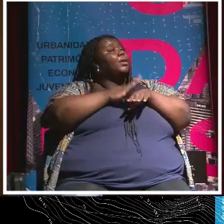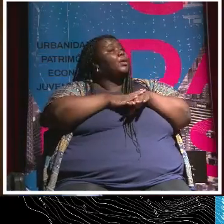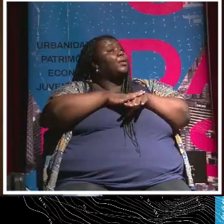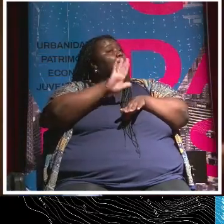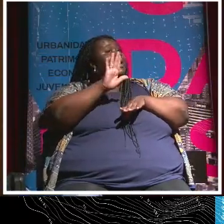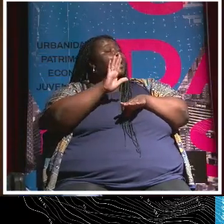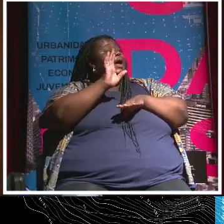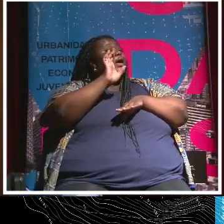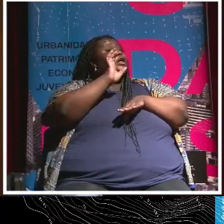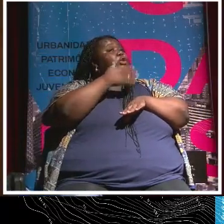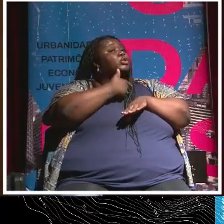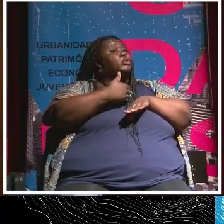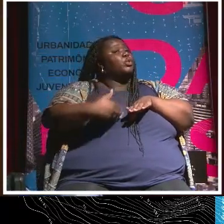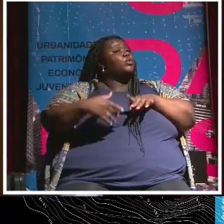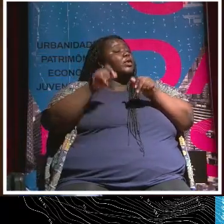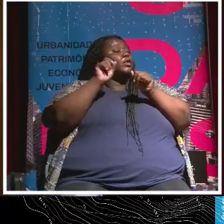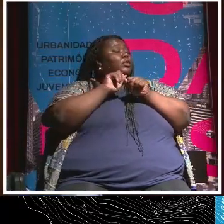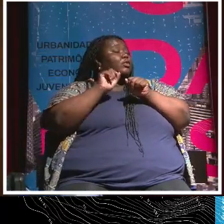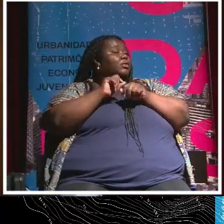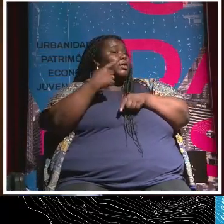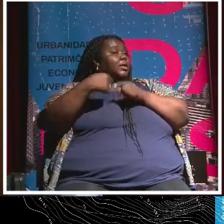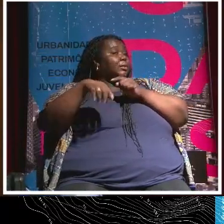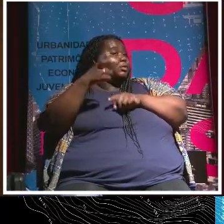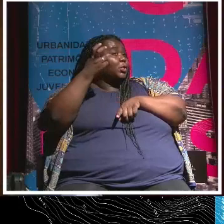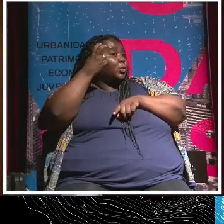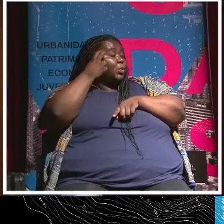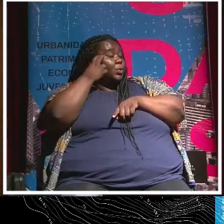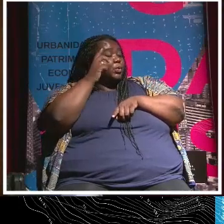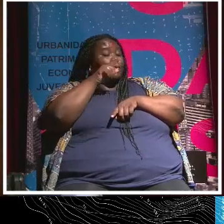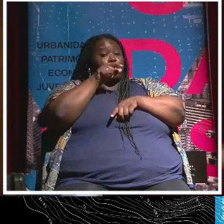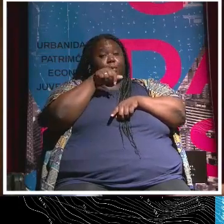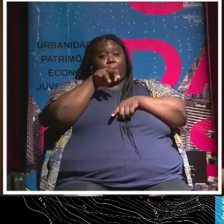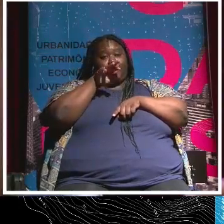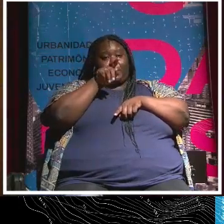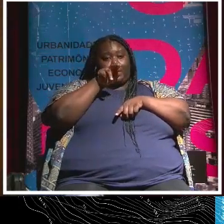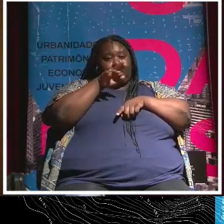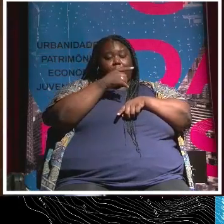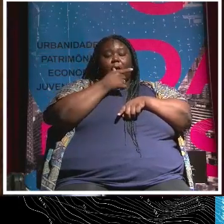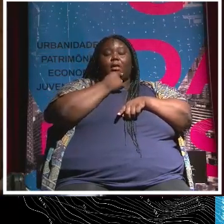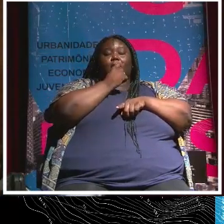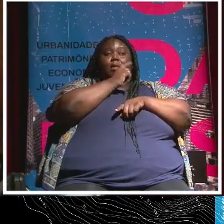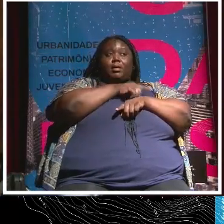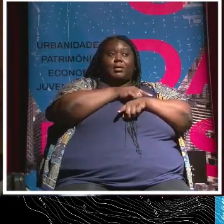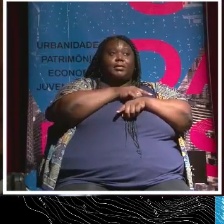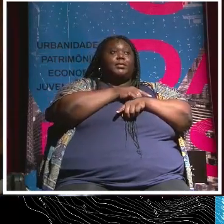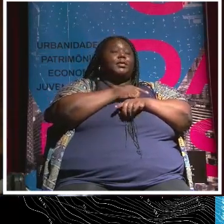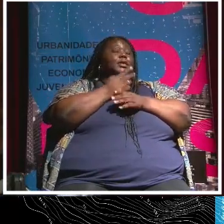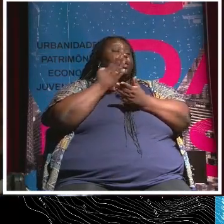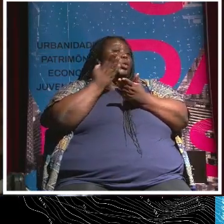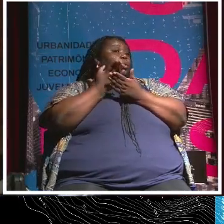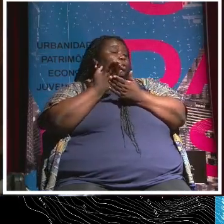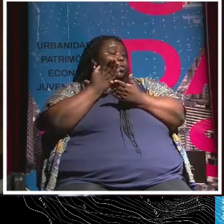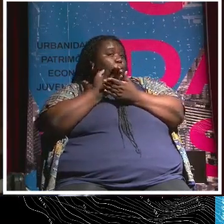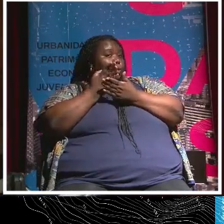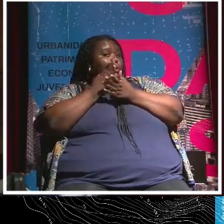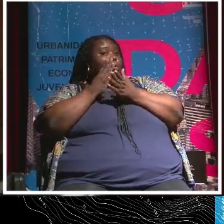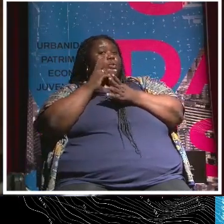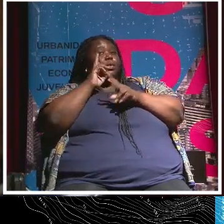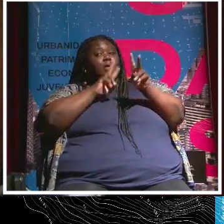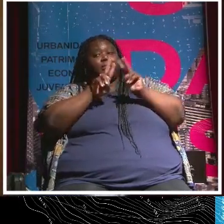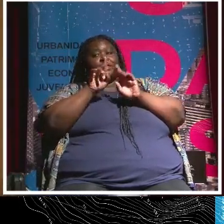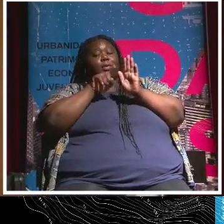do Estado, né, do fazer a política cultural. O Magnus, da academia, trazendo a visão da